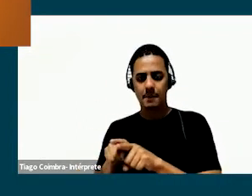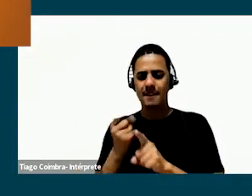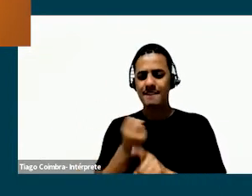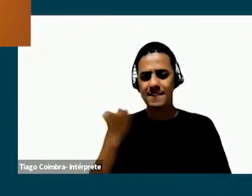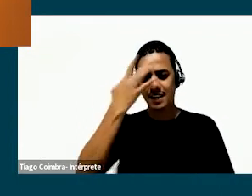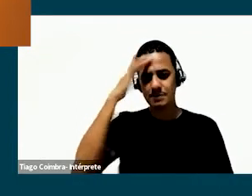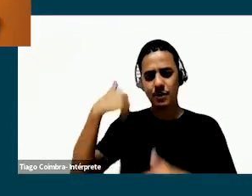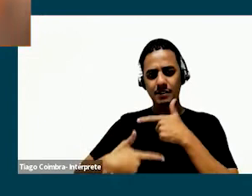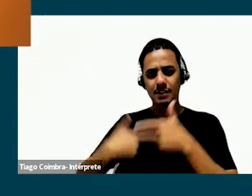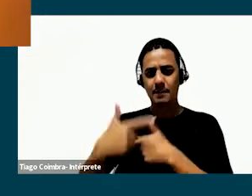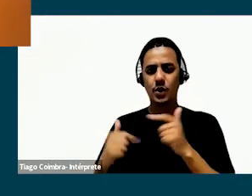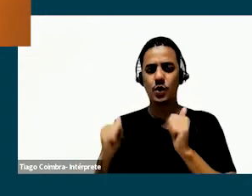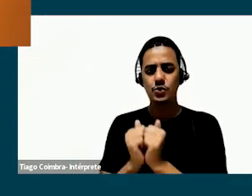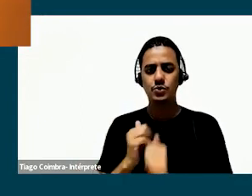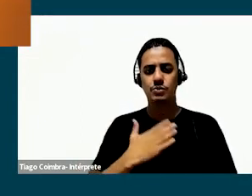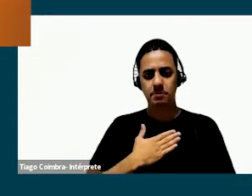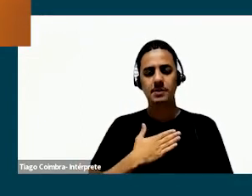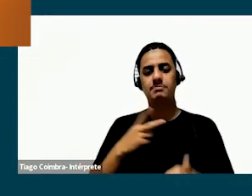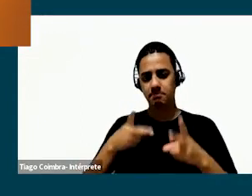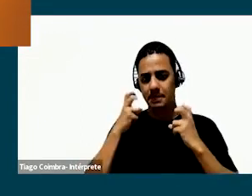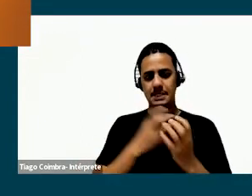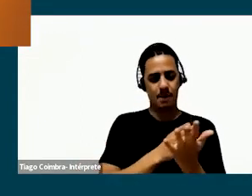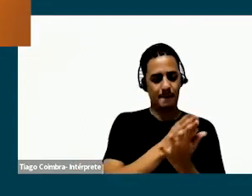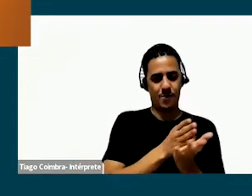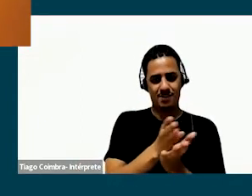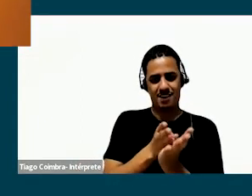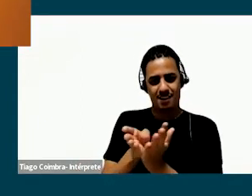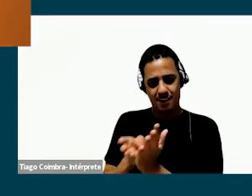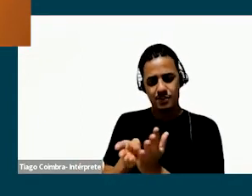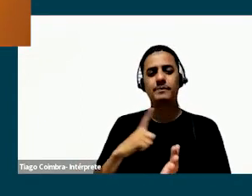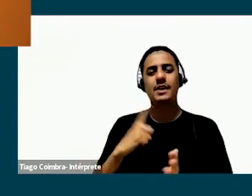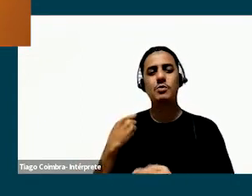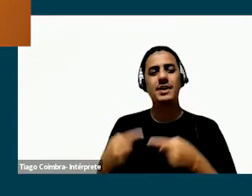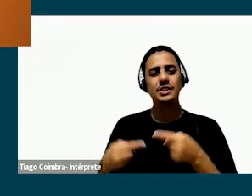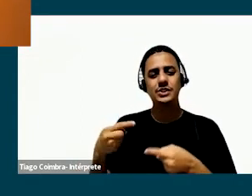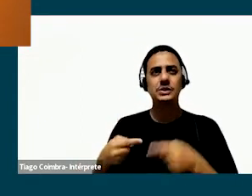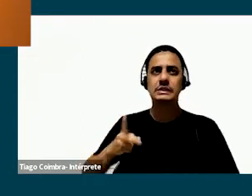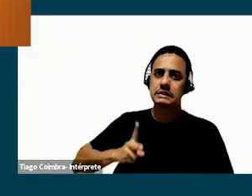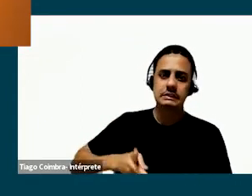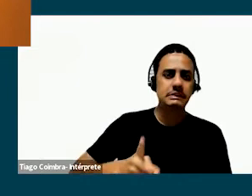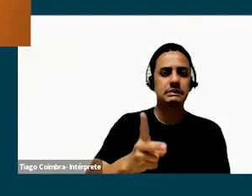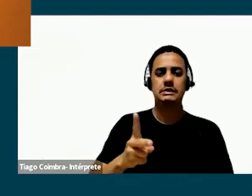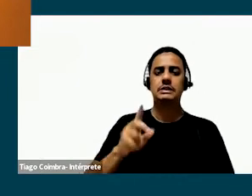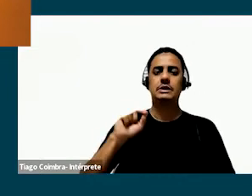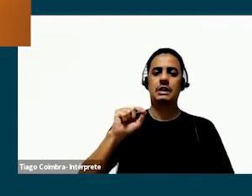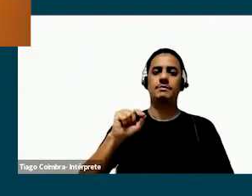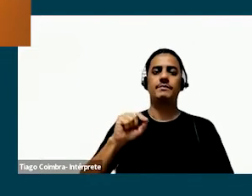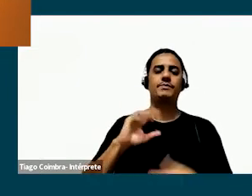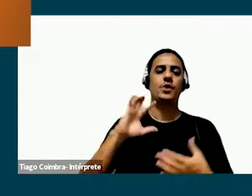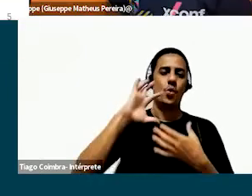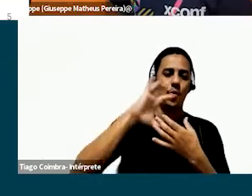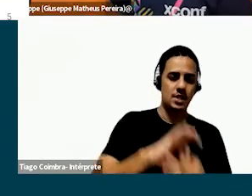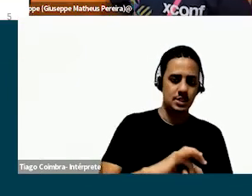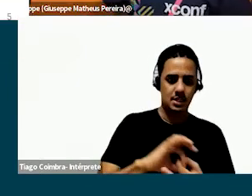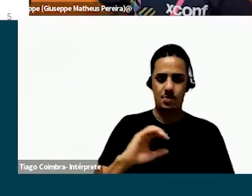Muitas pessoas que trabalharam comigo perceberam essas abordagens, né? E uma delas era a discussão constante de coesão e